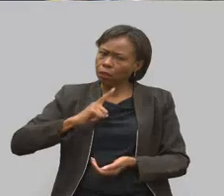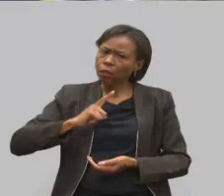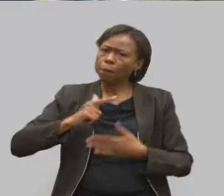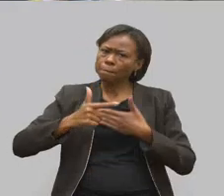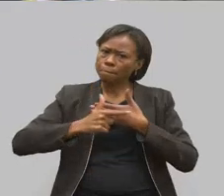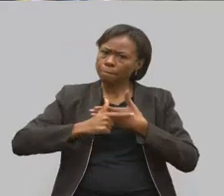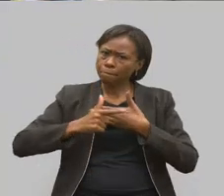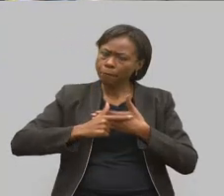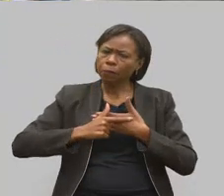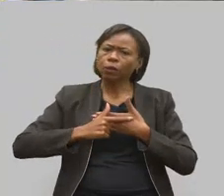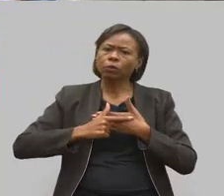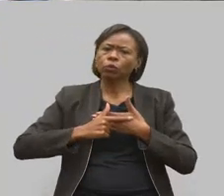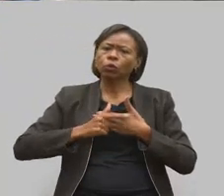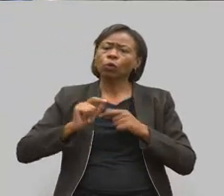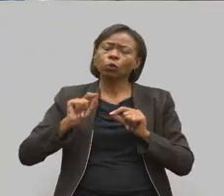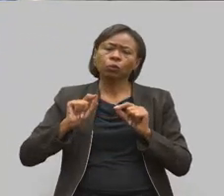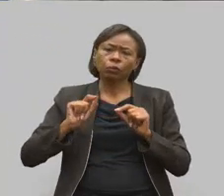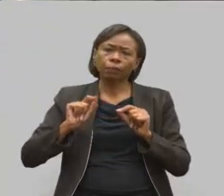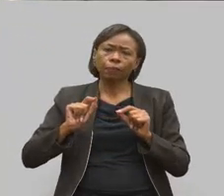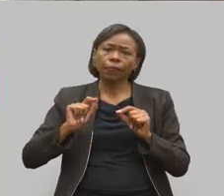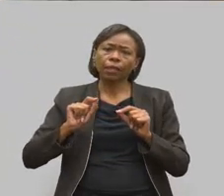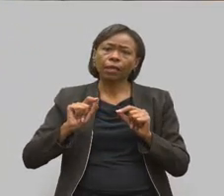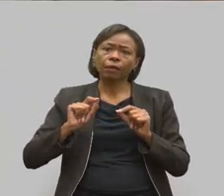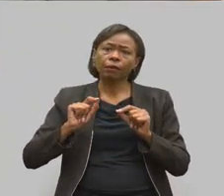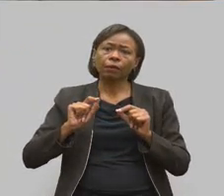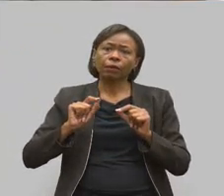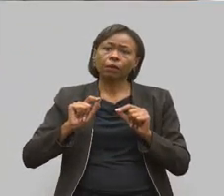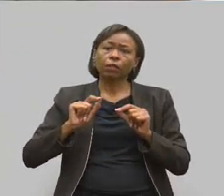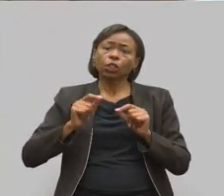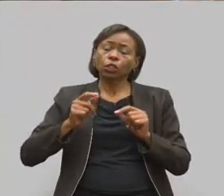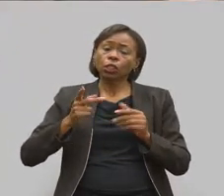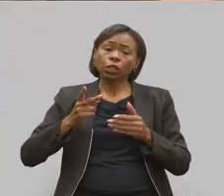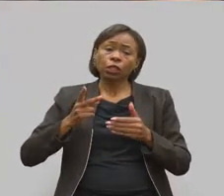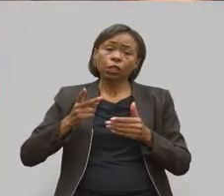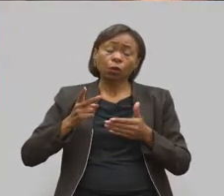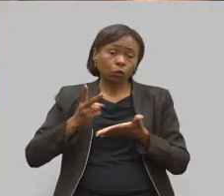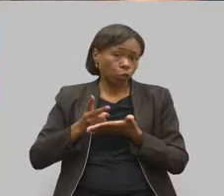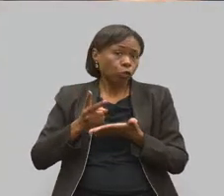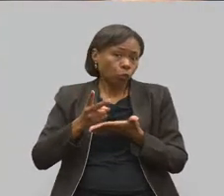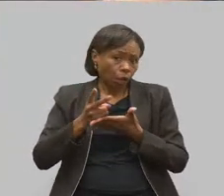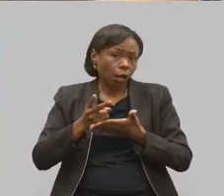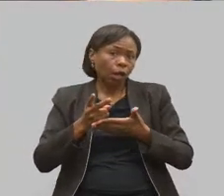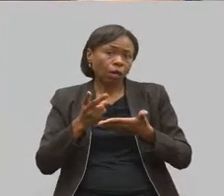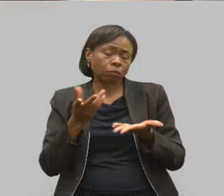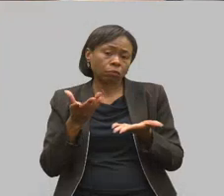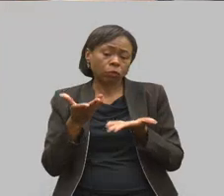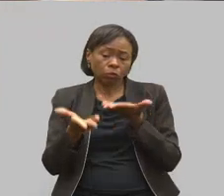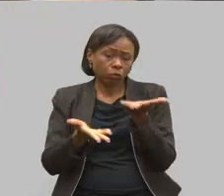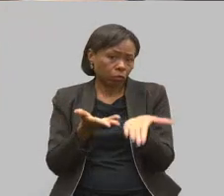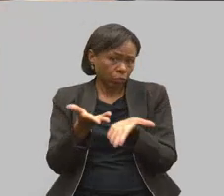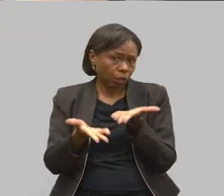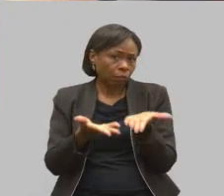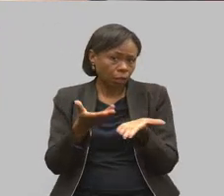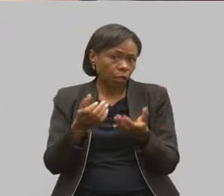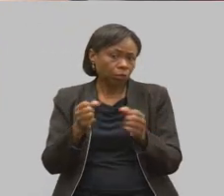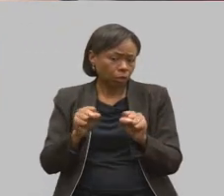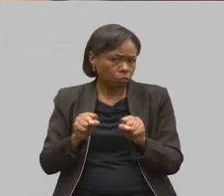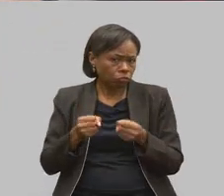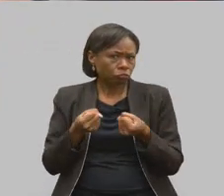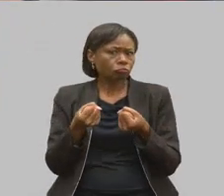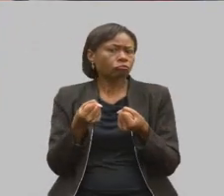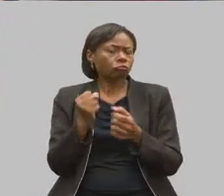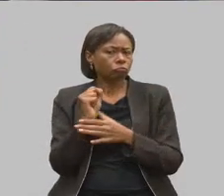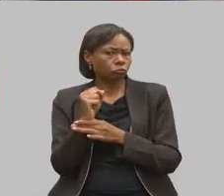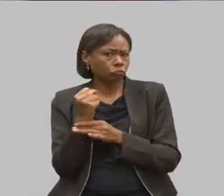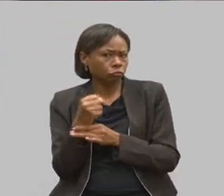de né dar esse essa sequência no tratamento que é o da reabilitação e muitas vezes